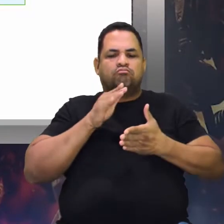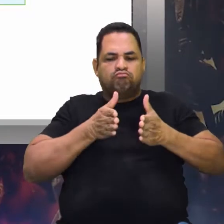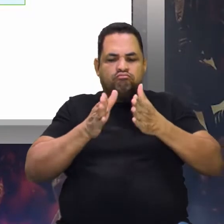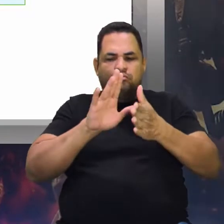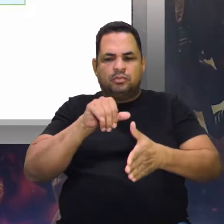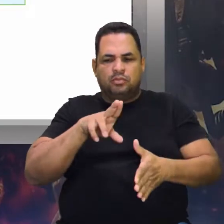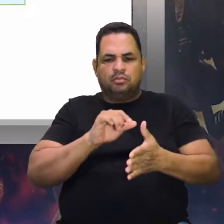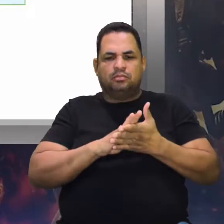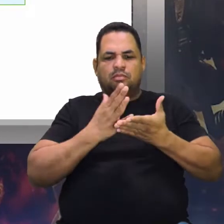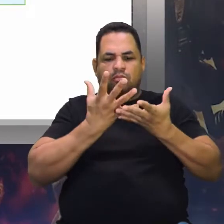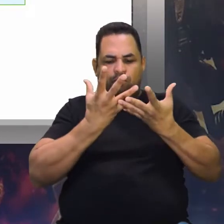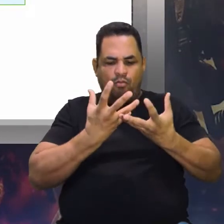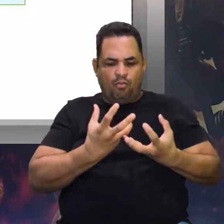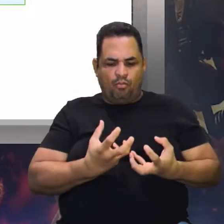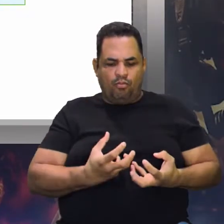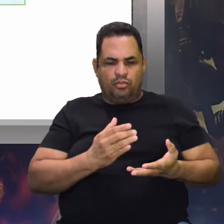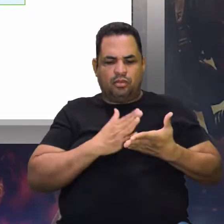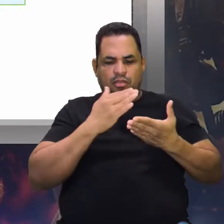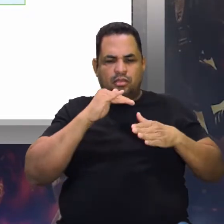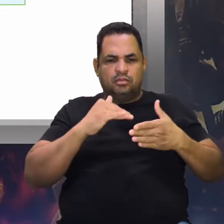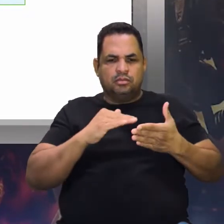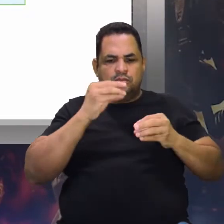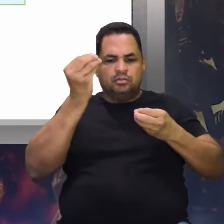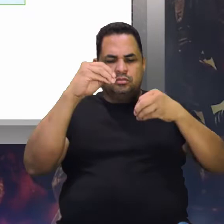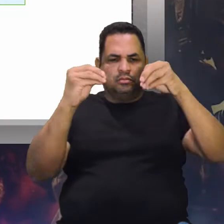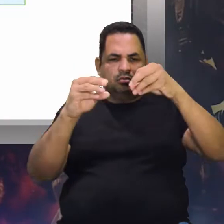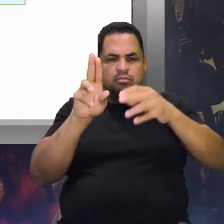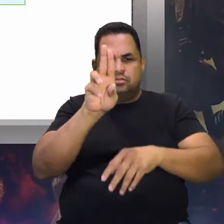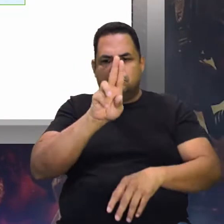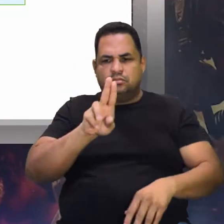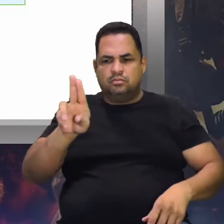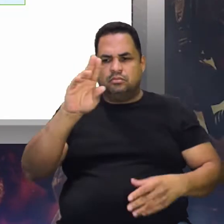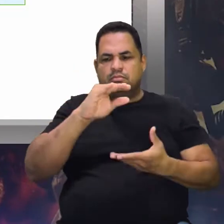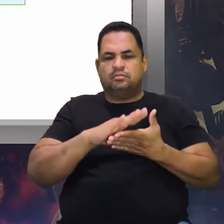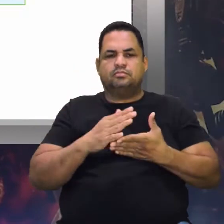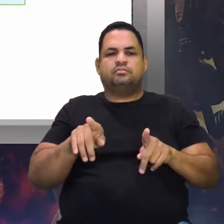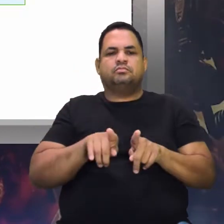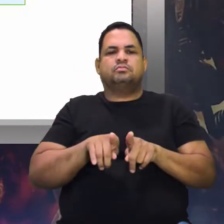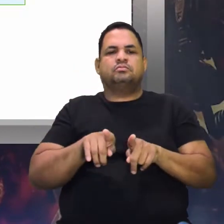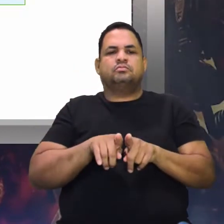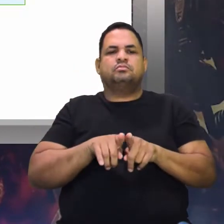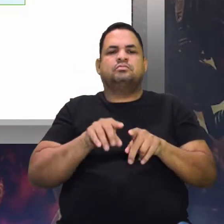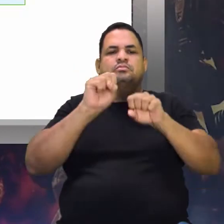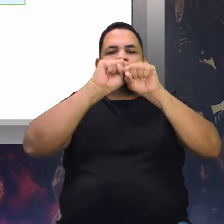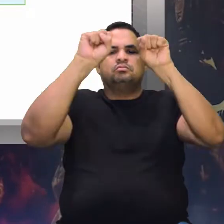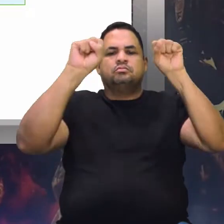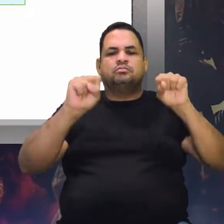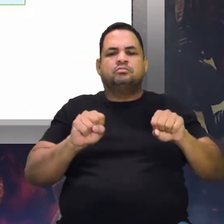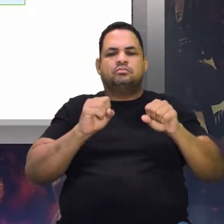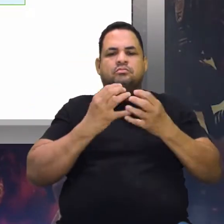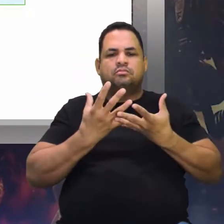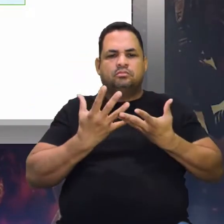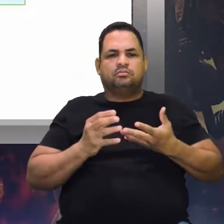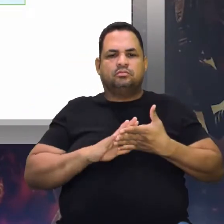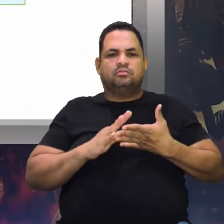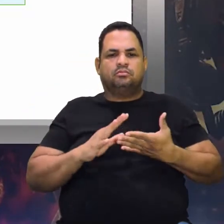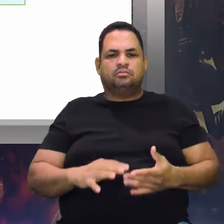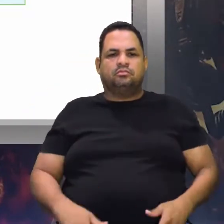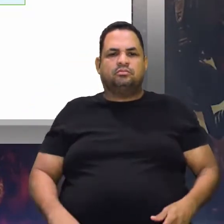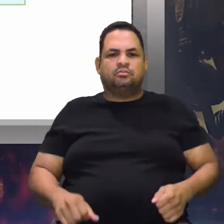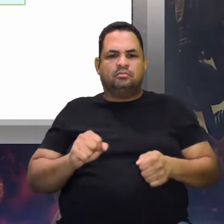rio secava, se plantava, utilizava. E fora isso, eles faziam um sistema de drenagem do rio.